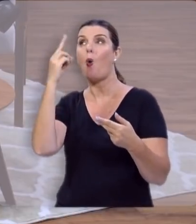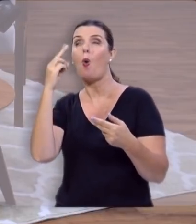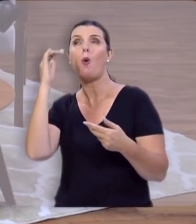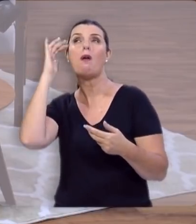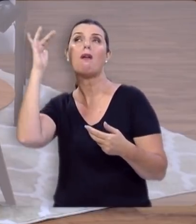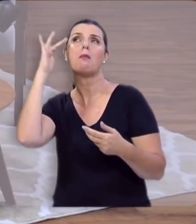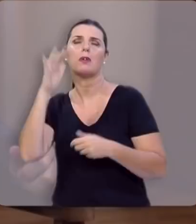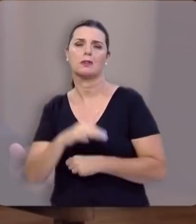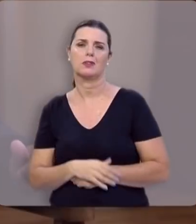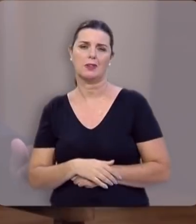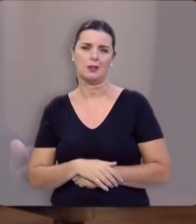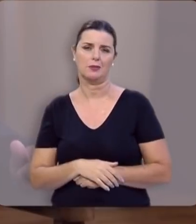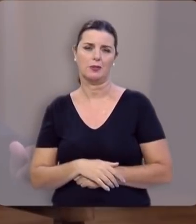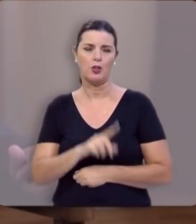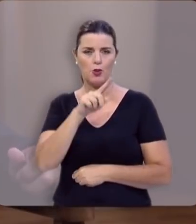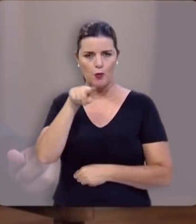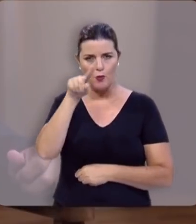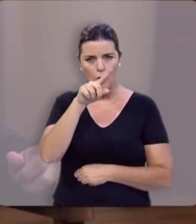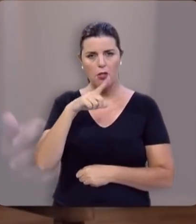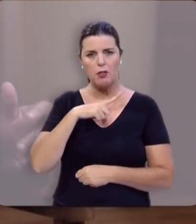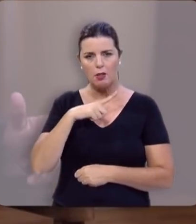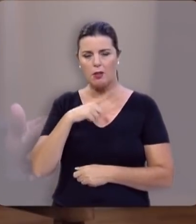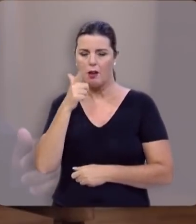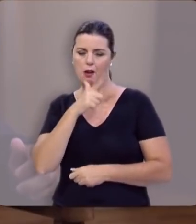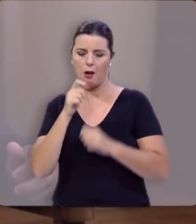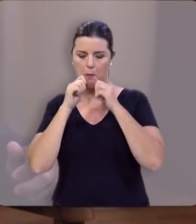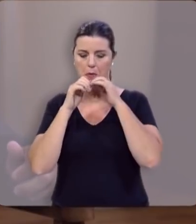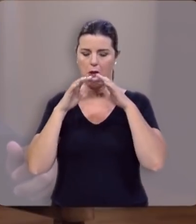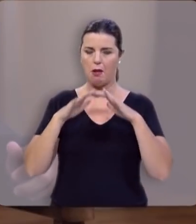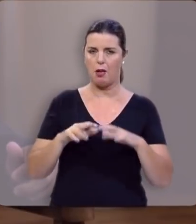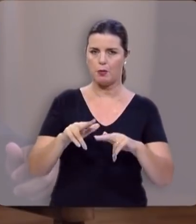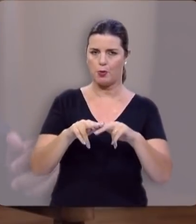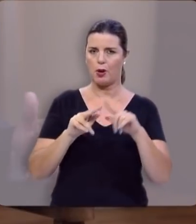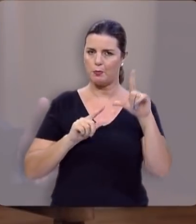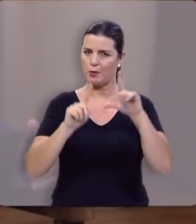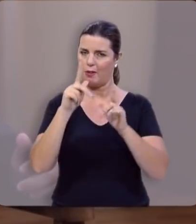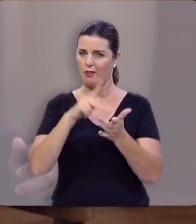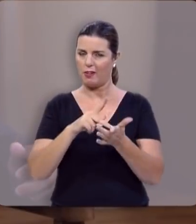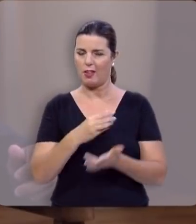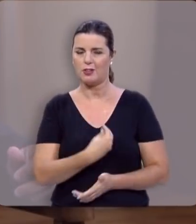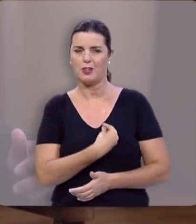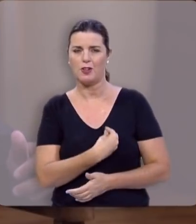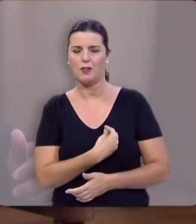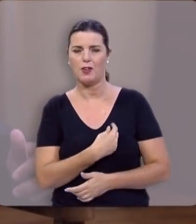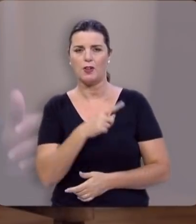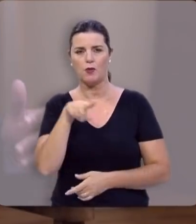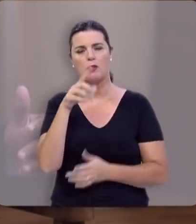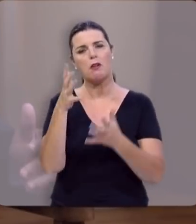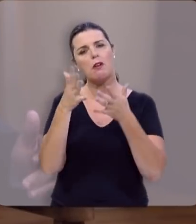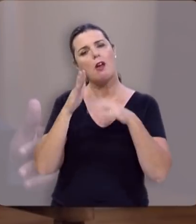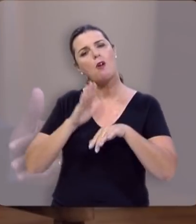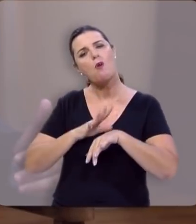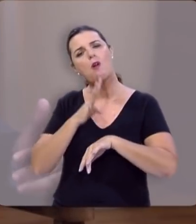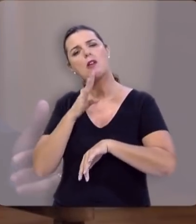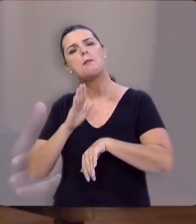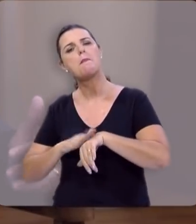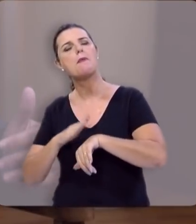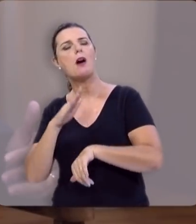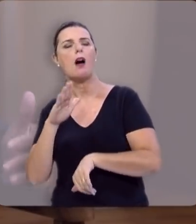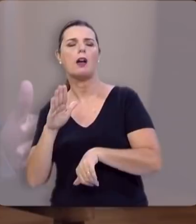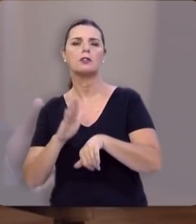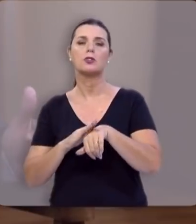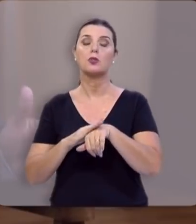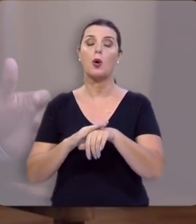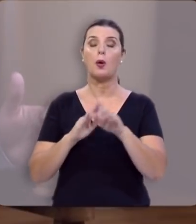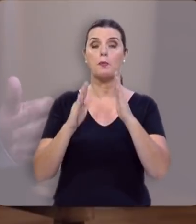ou imaginar. Se você tem sido abençoado pelo programa Verdade e Vida, se você quer conhecer um pouquinho mais